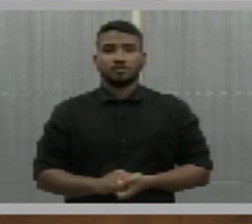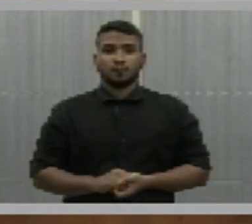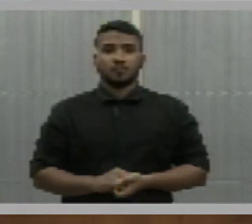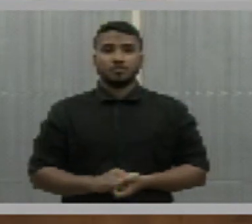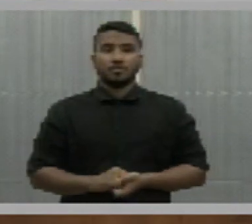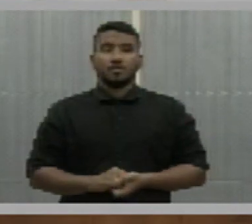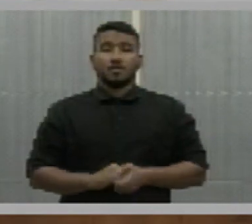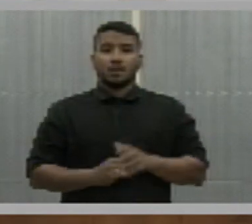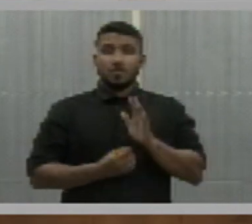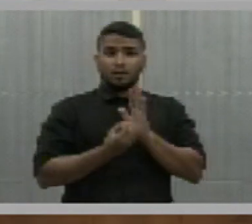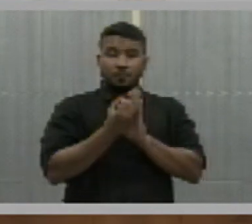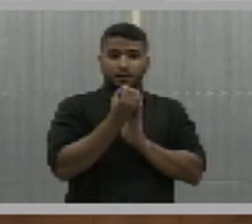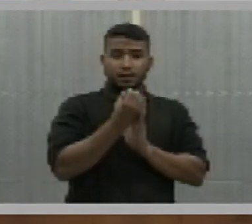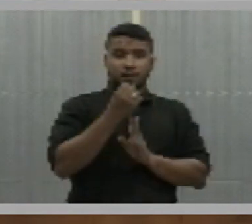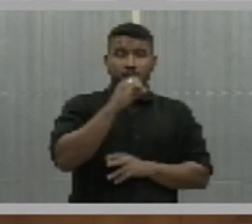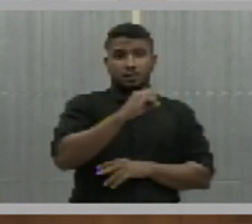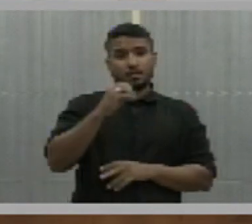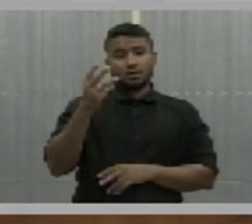Ofício